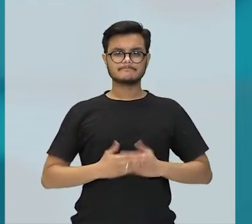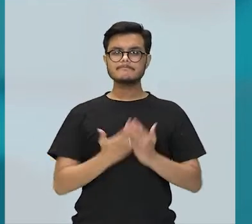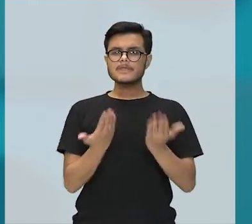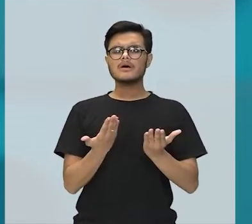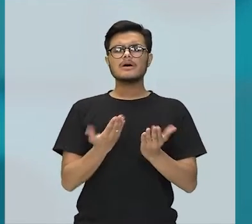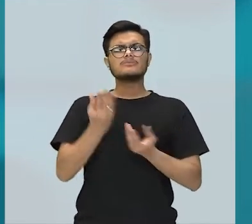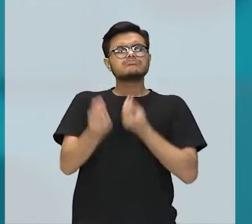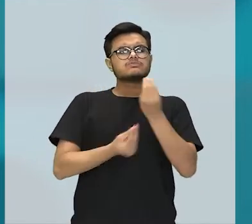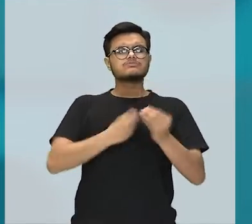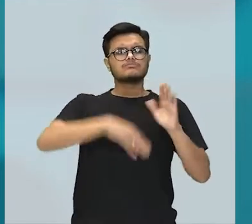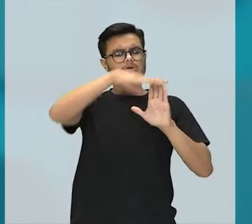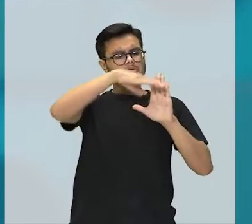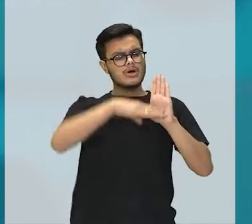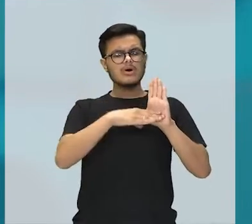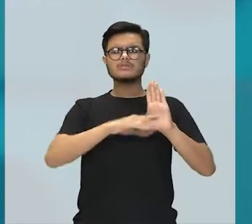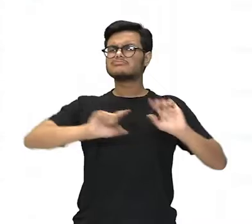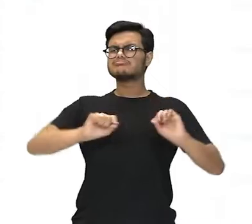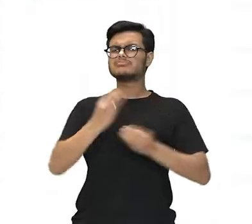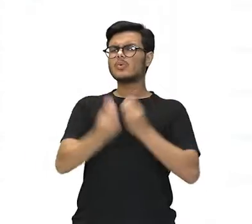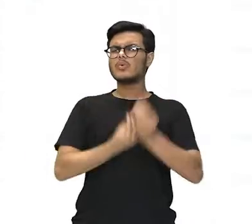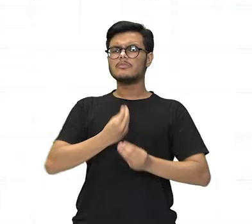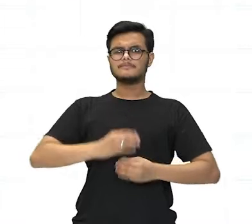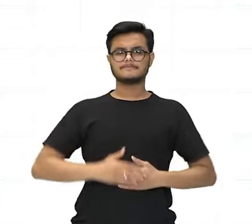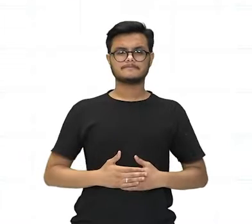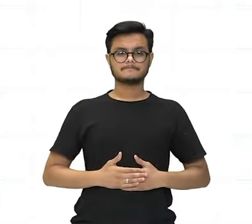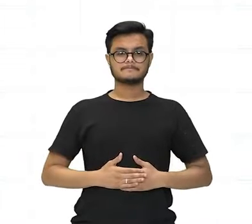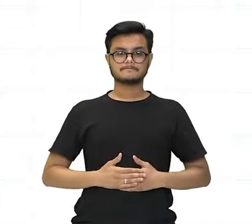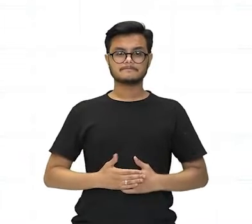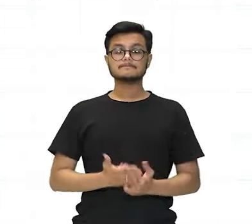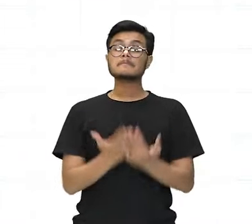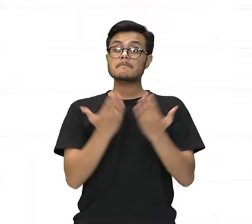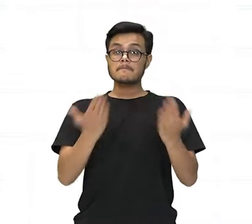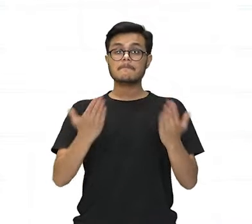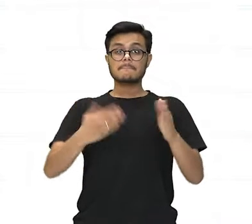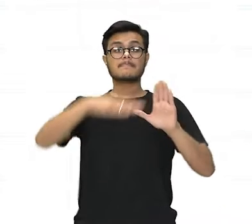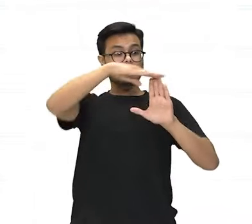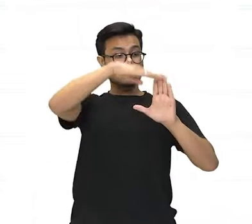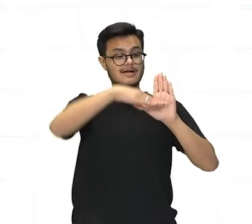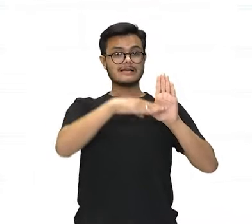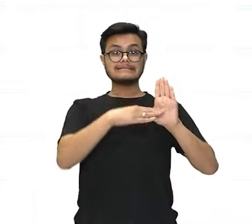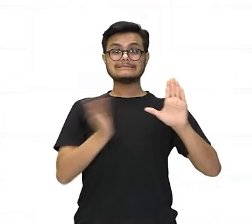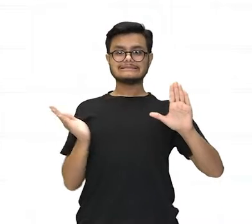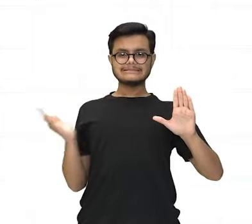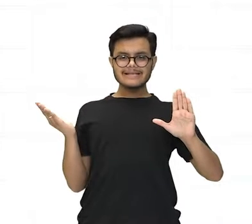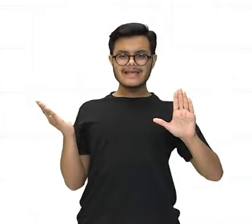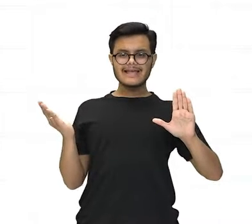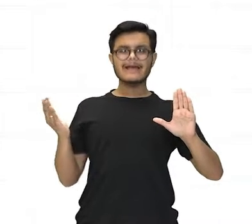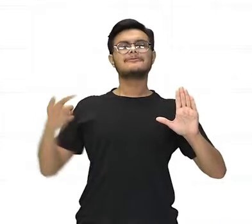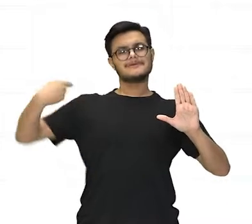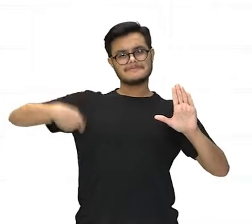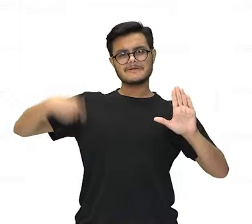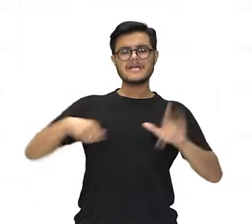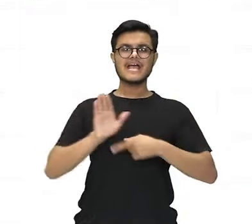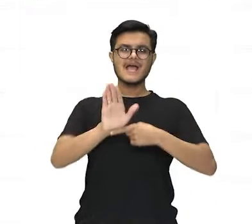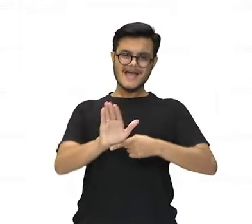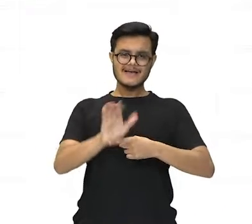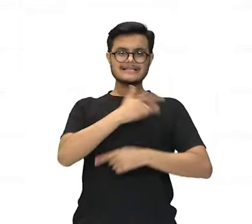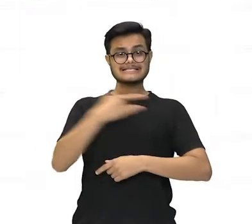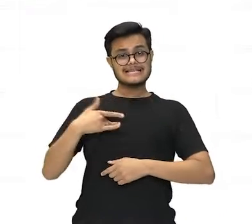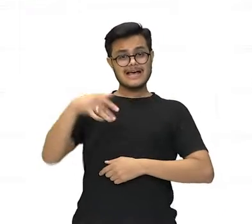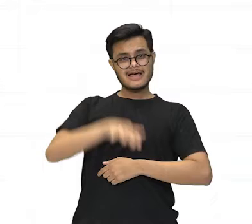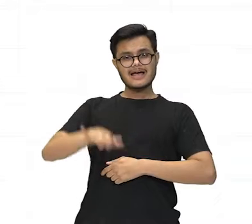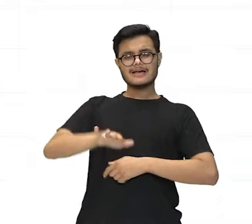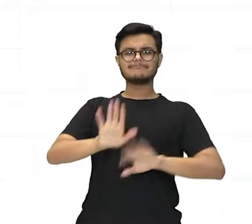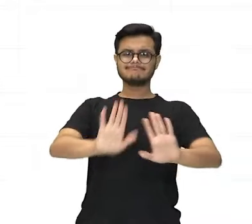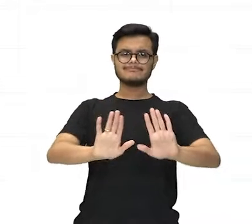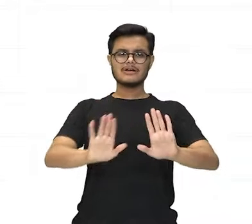O que a gente tem que fazer? Vamos ver? Então, observem aí uma sequência de ações ao prestar os primeiros socorros,